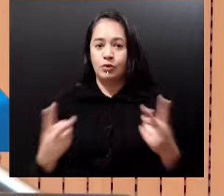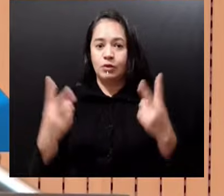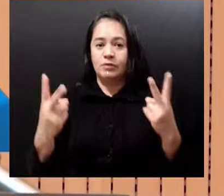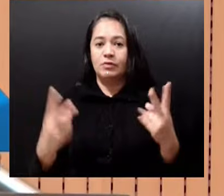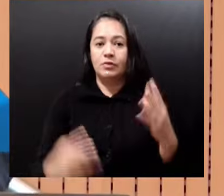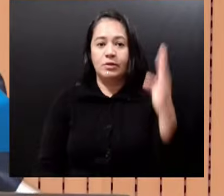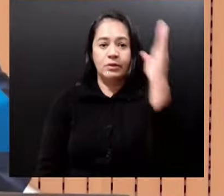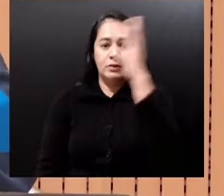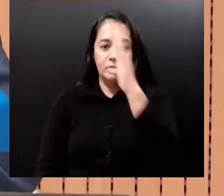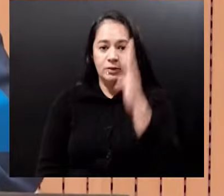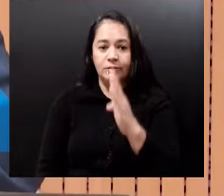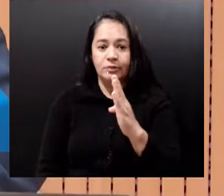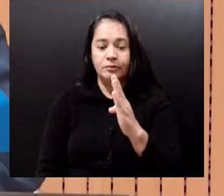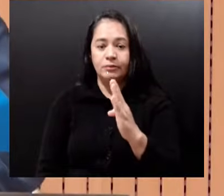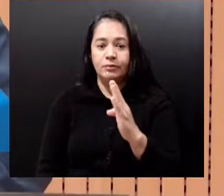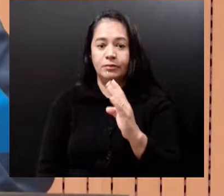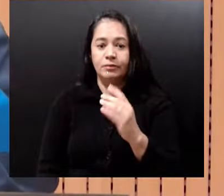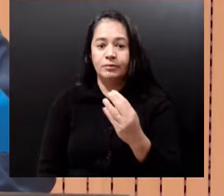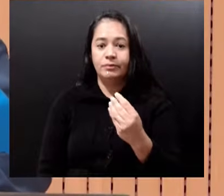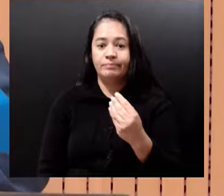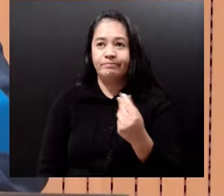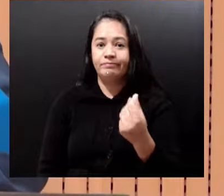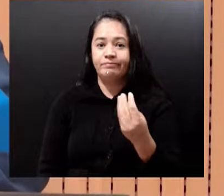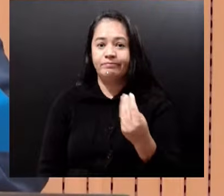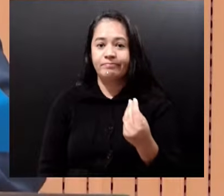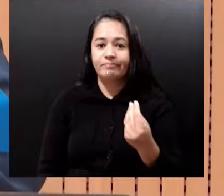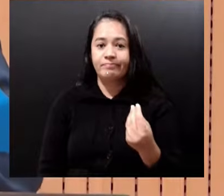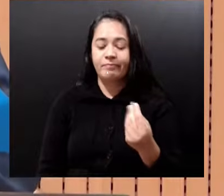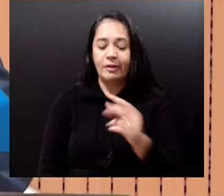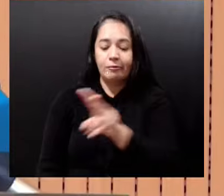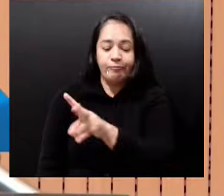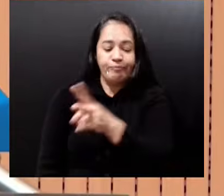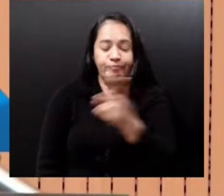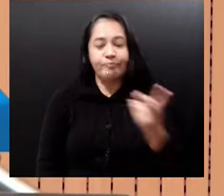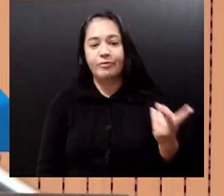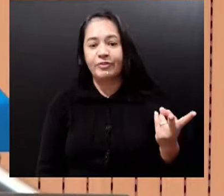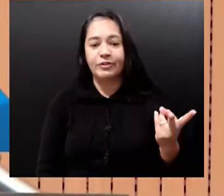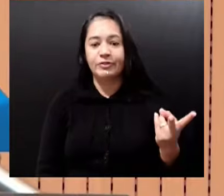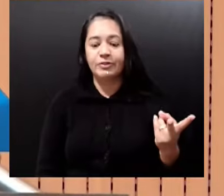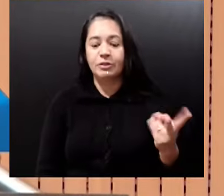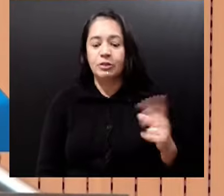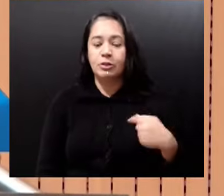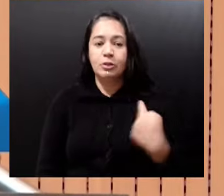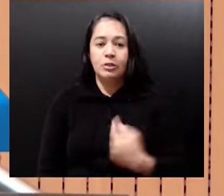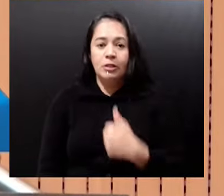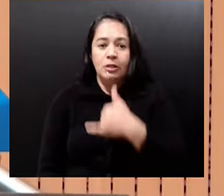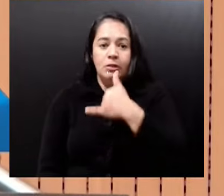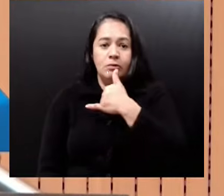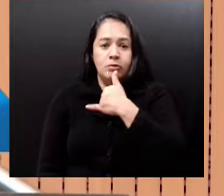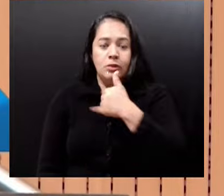estão completamente invertidos. É de se lamentar, mais